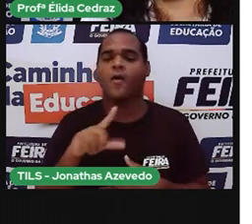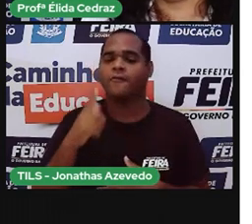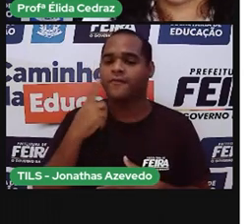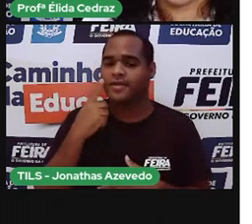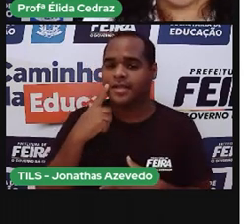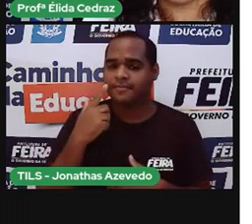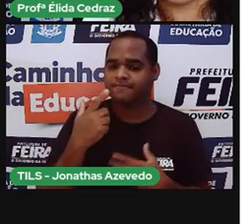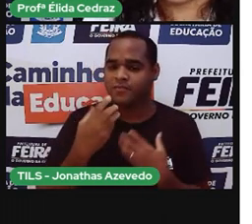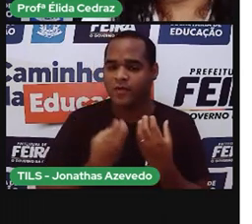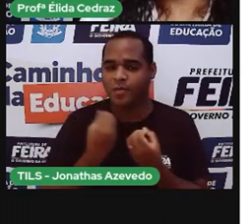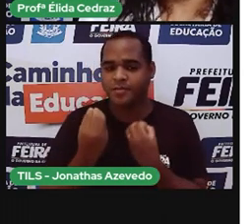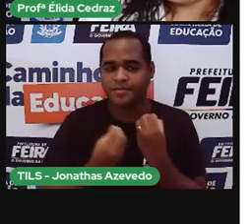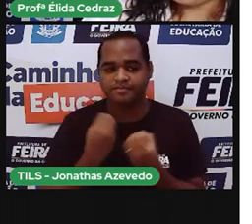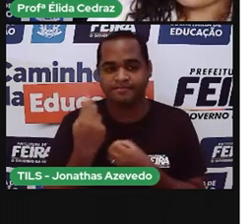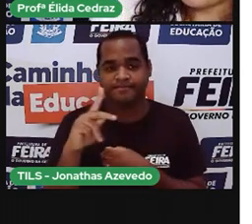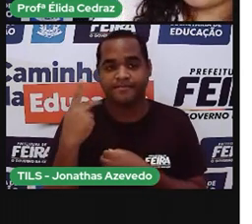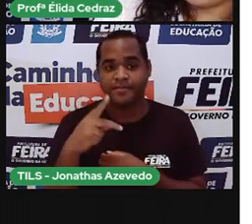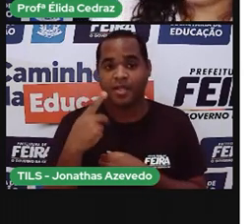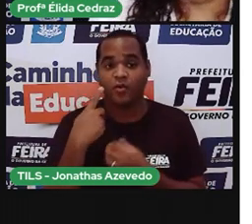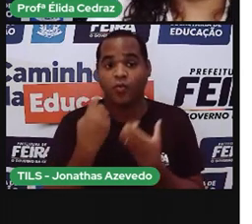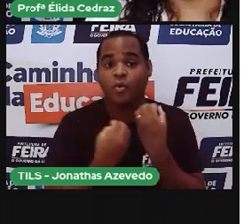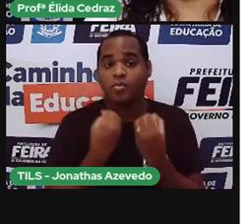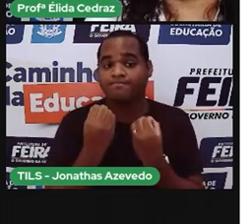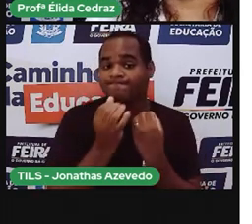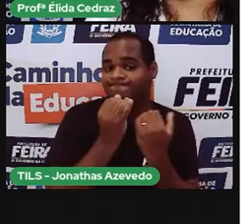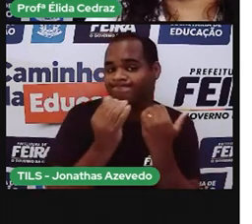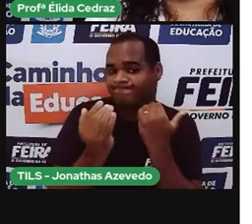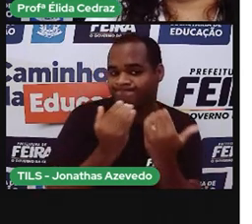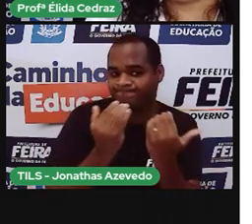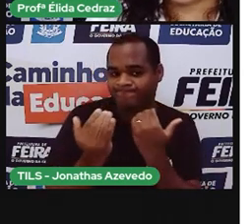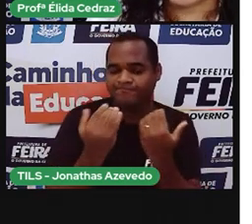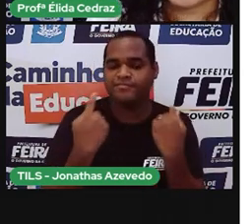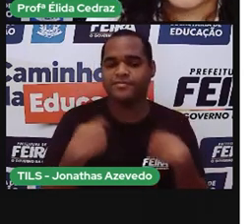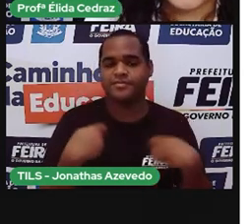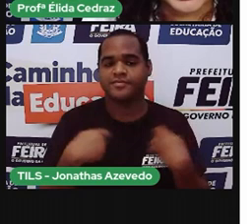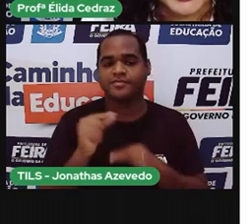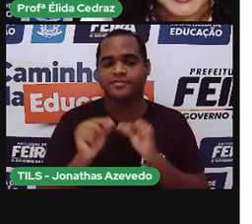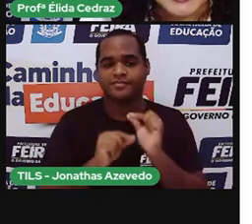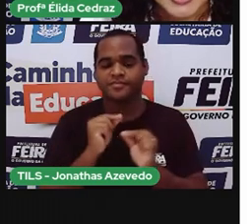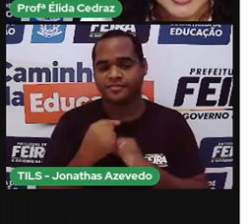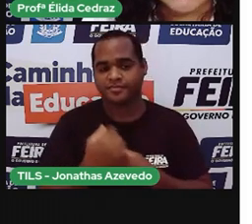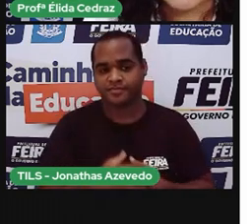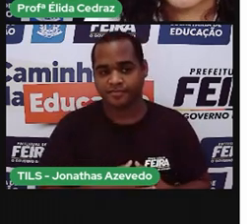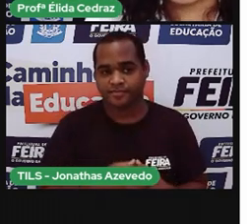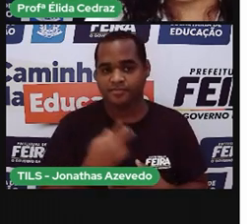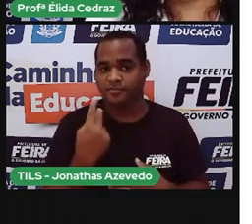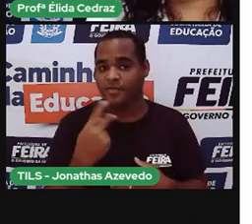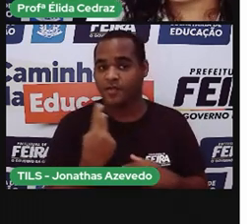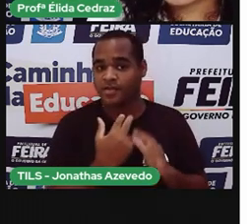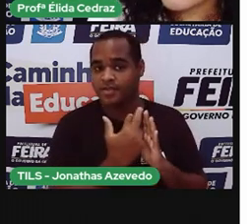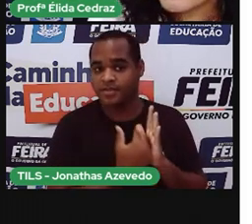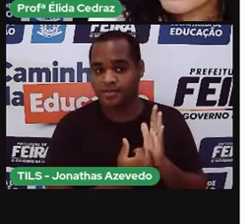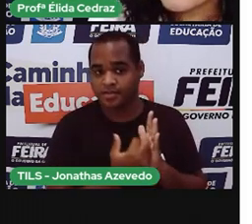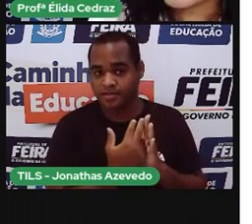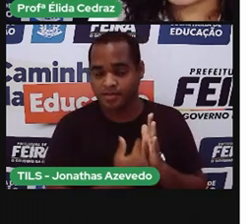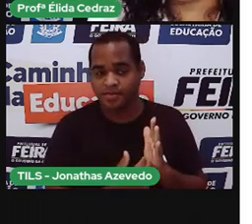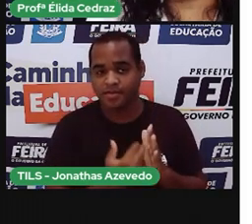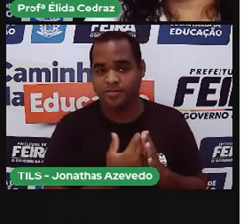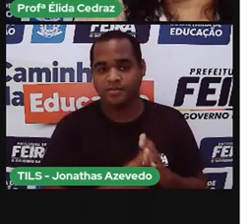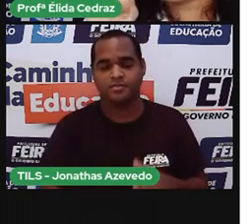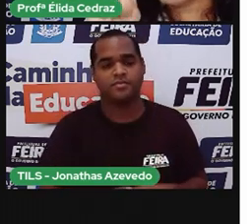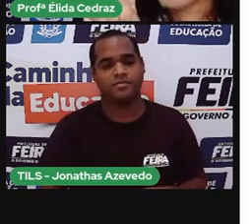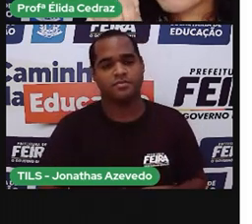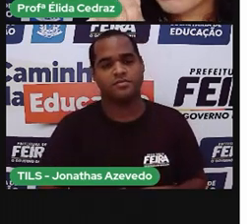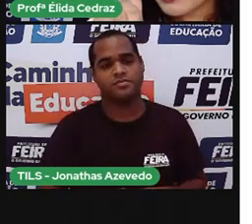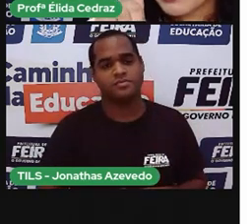uma dúzia de ovos. Lembrando que na representação de desenhos, cada